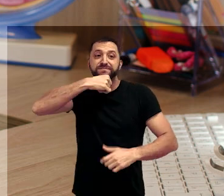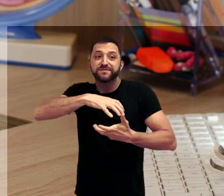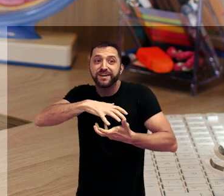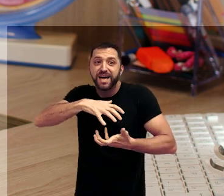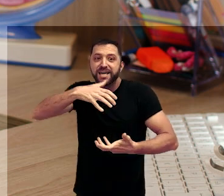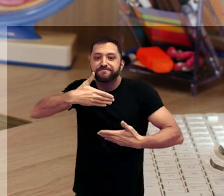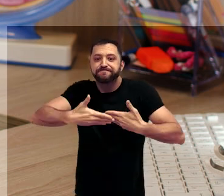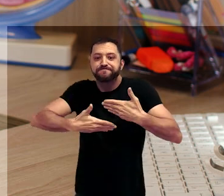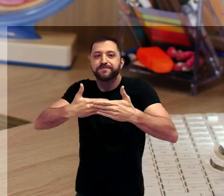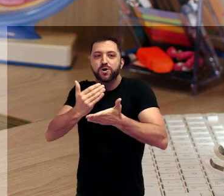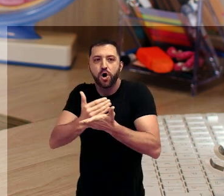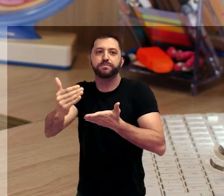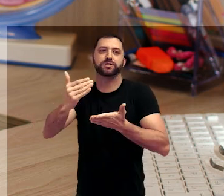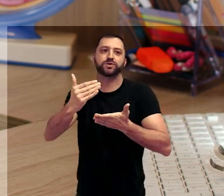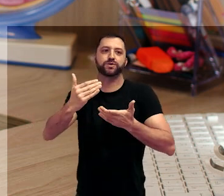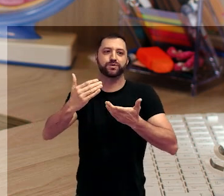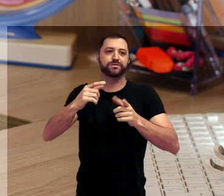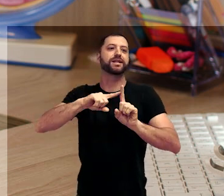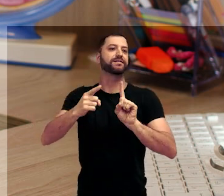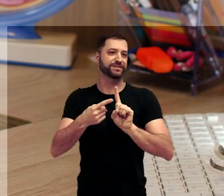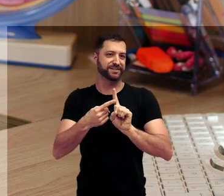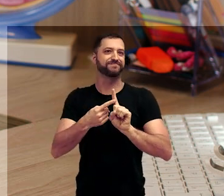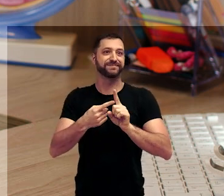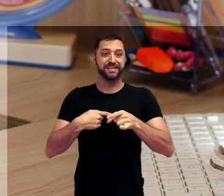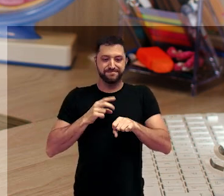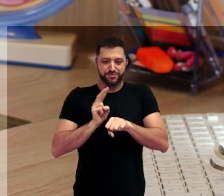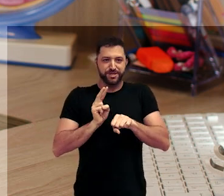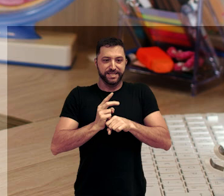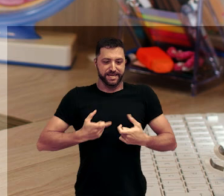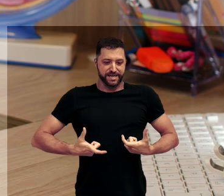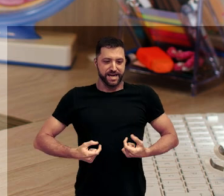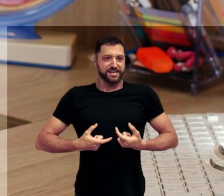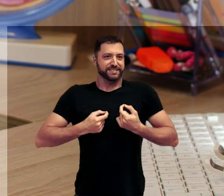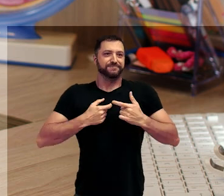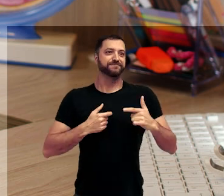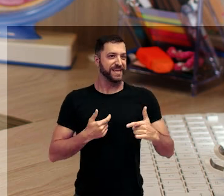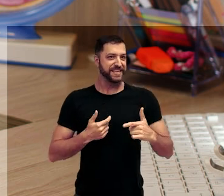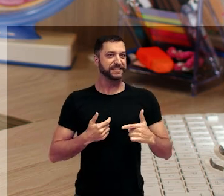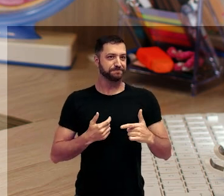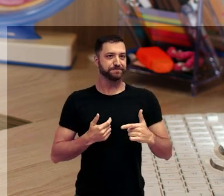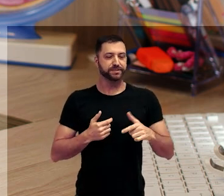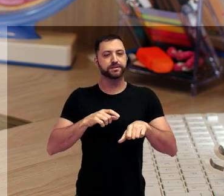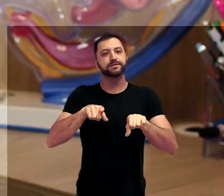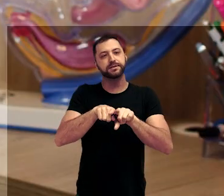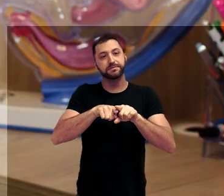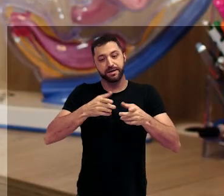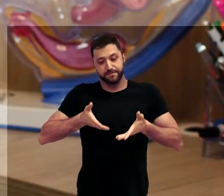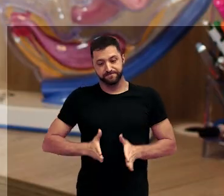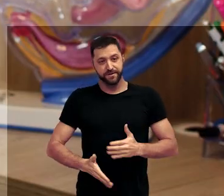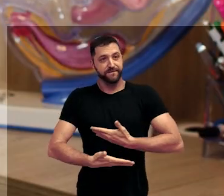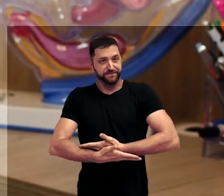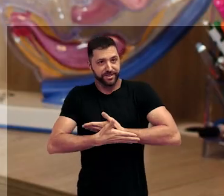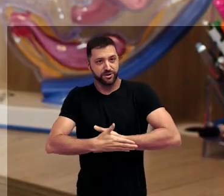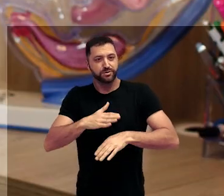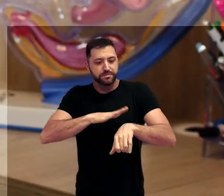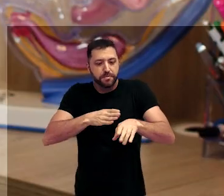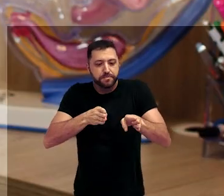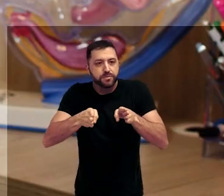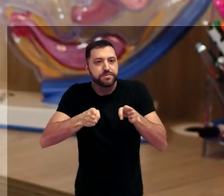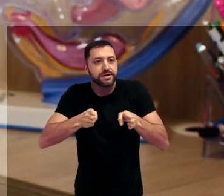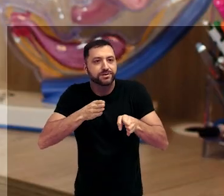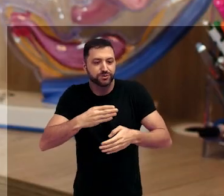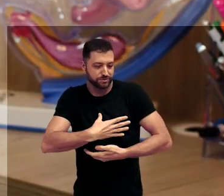30 anos, então a gente perde esse fator de proteção. A gente está diminuindo o número de filhos, consequentemente o tempo do período de